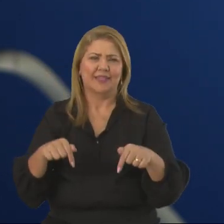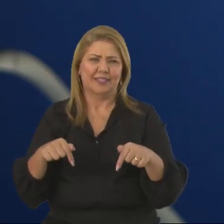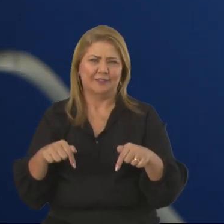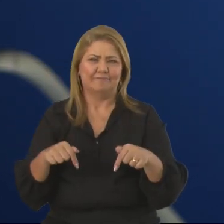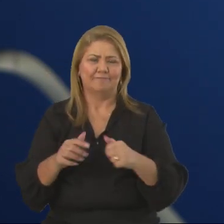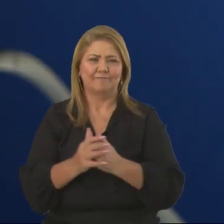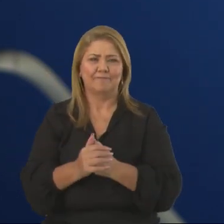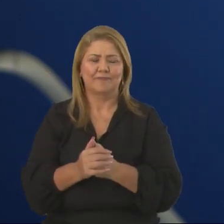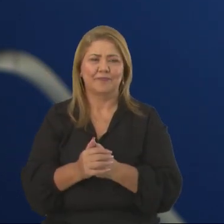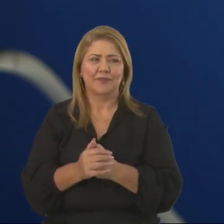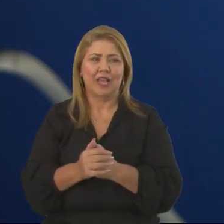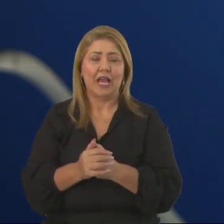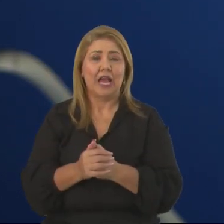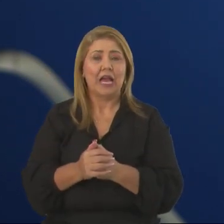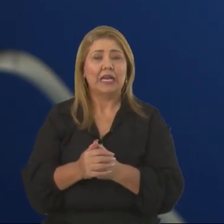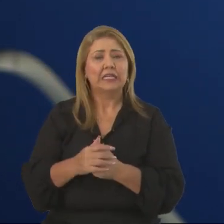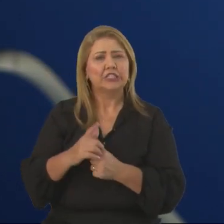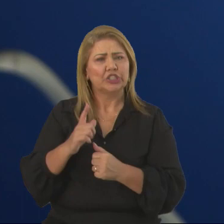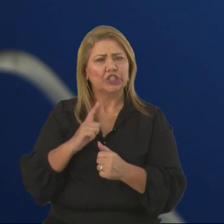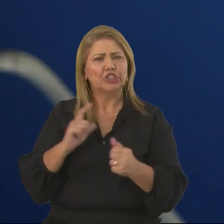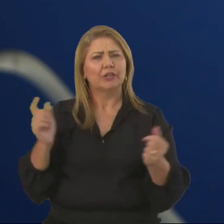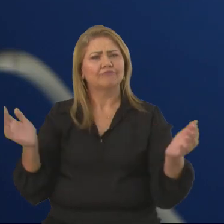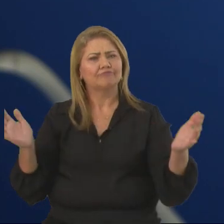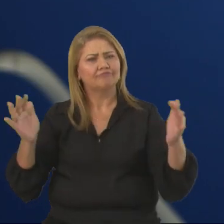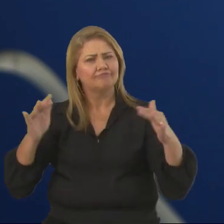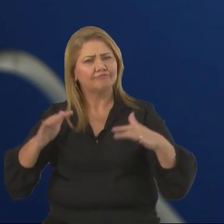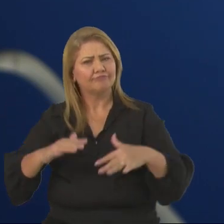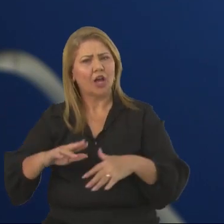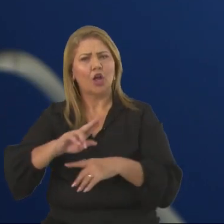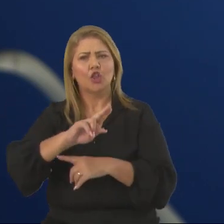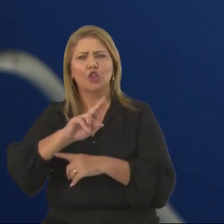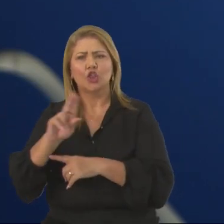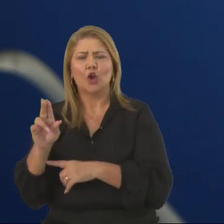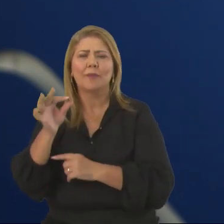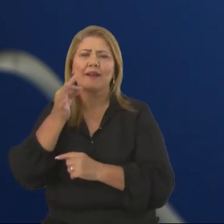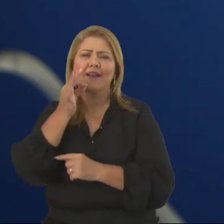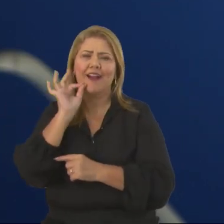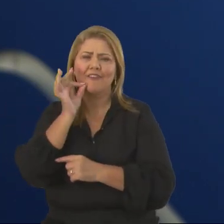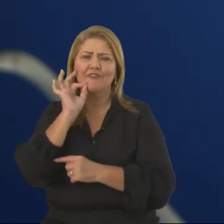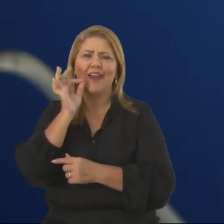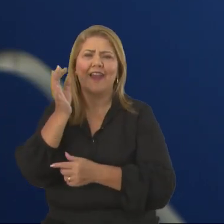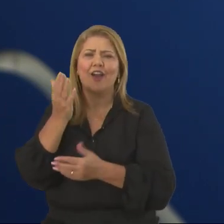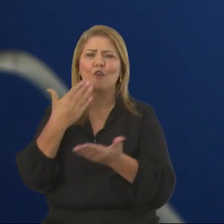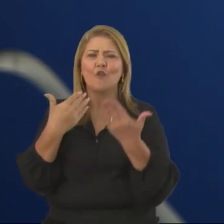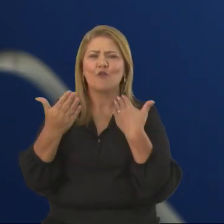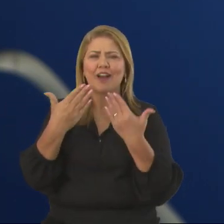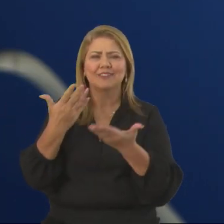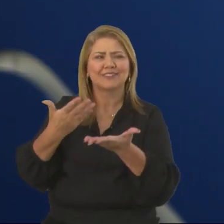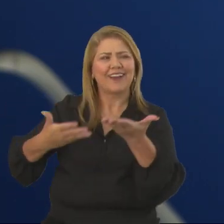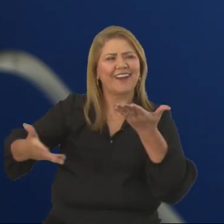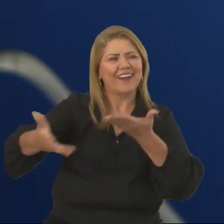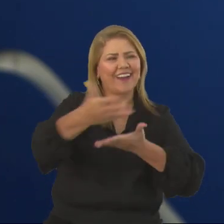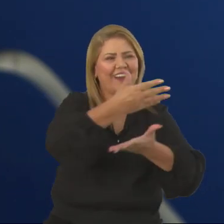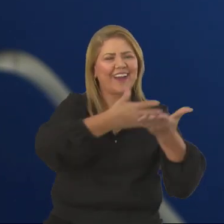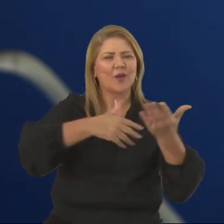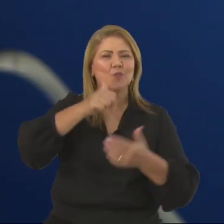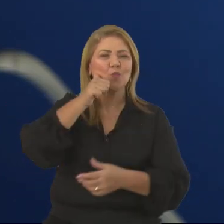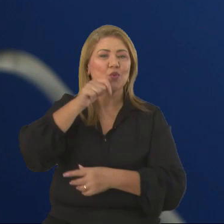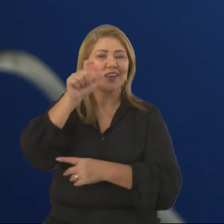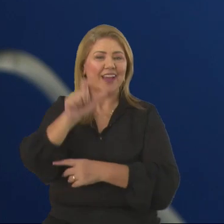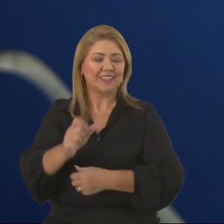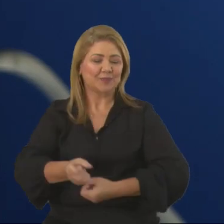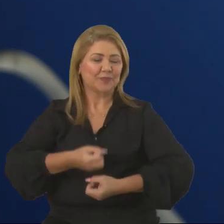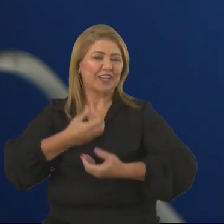inicia. E, na ocasião, demos o nome de Café e Roda de Conversa Mulheres Inspiradoras. Foi